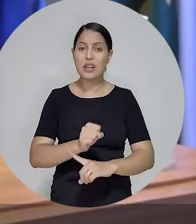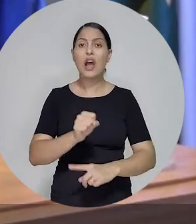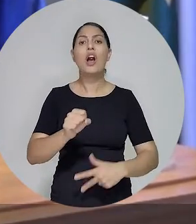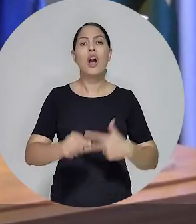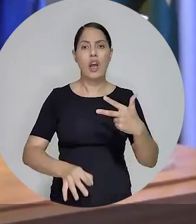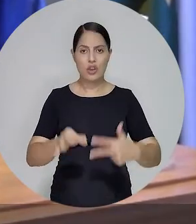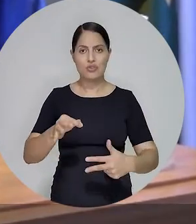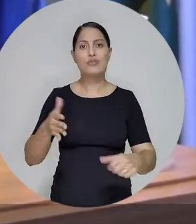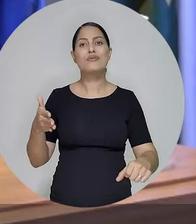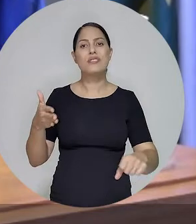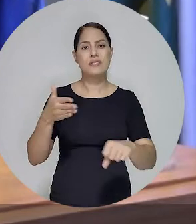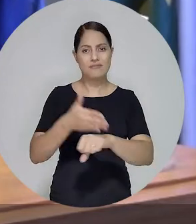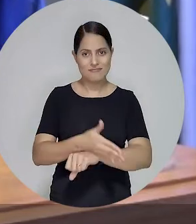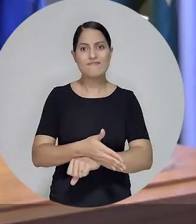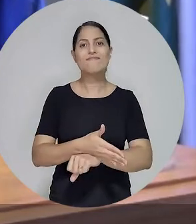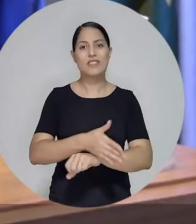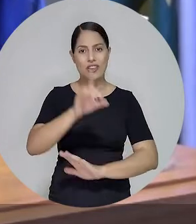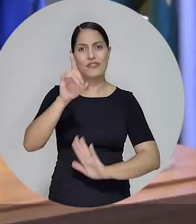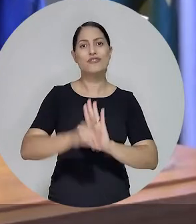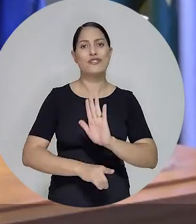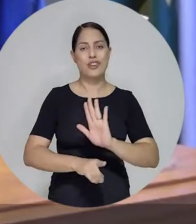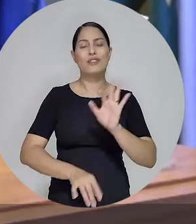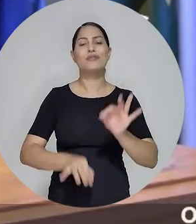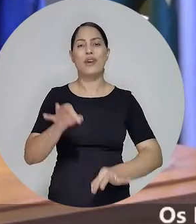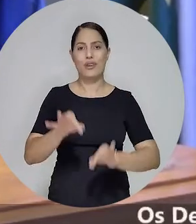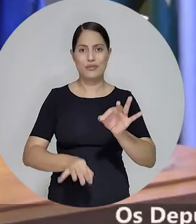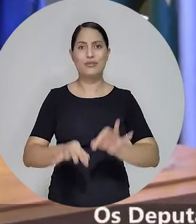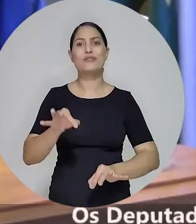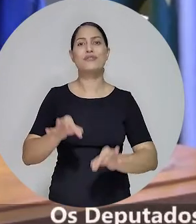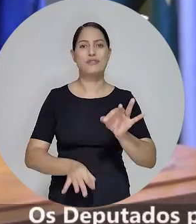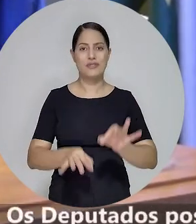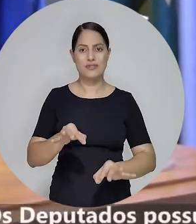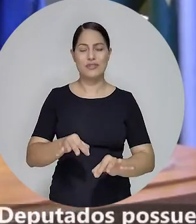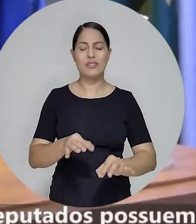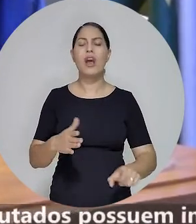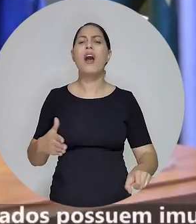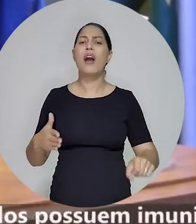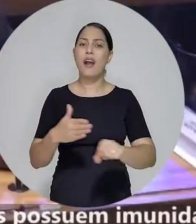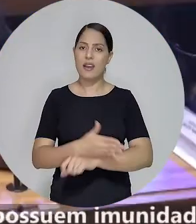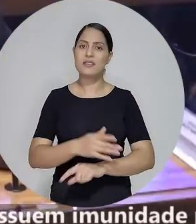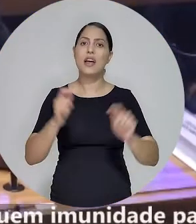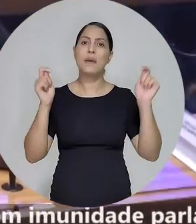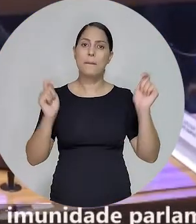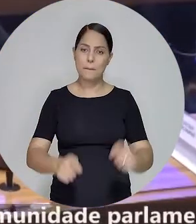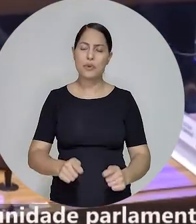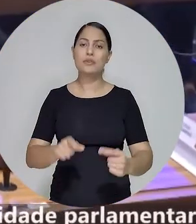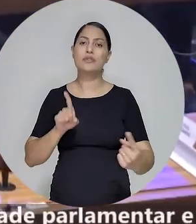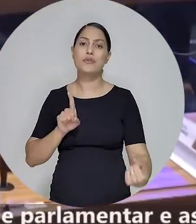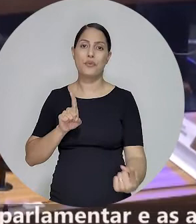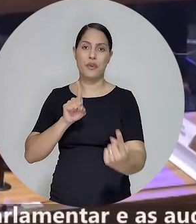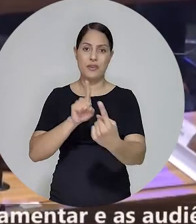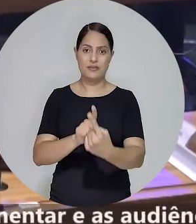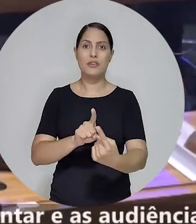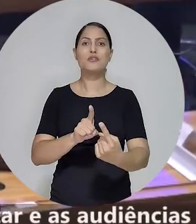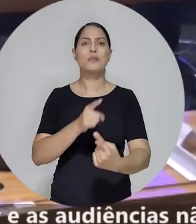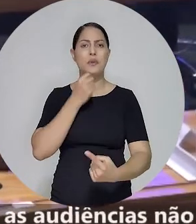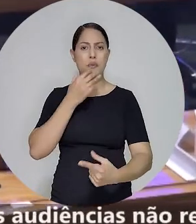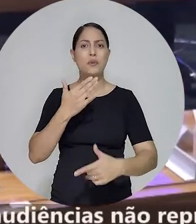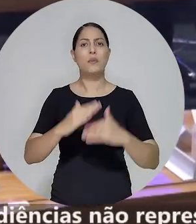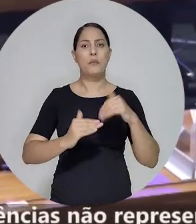que a sociedade tenha definitivamente o acesso ao direito à justiça, o acesso